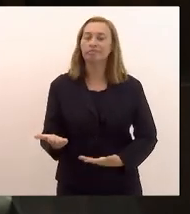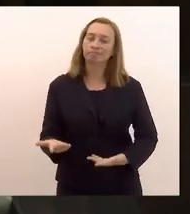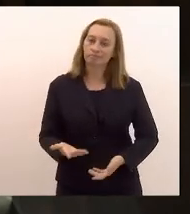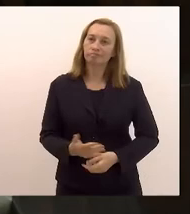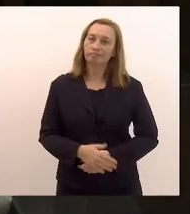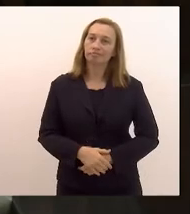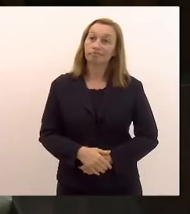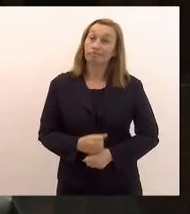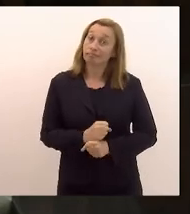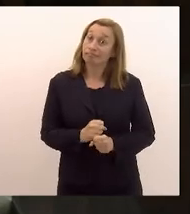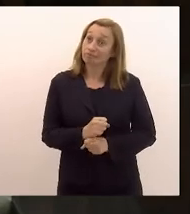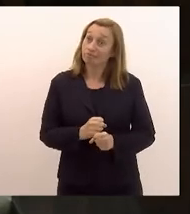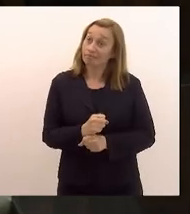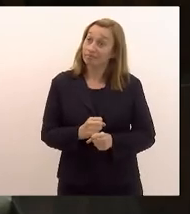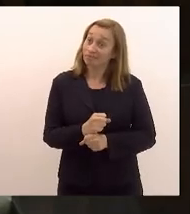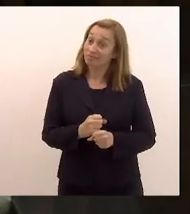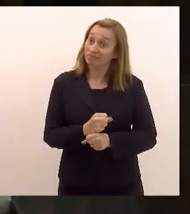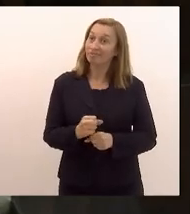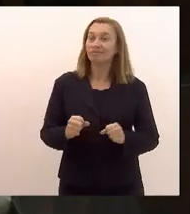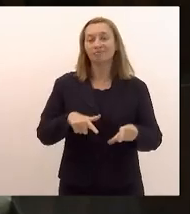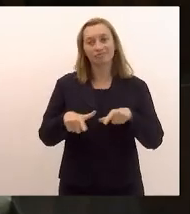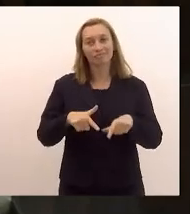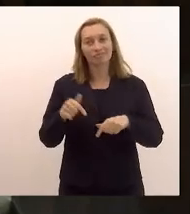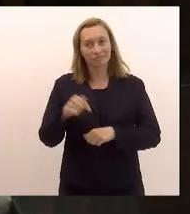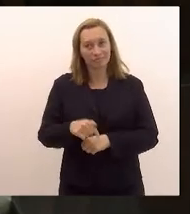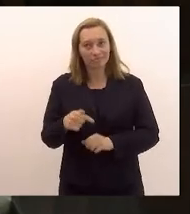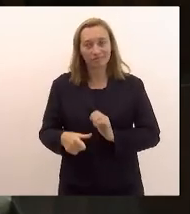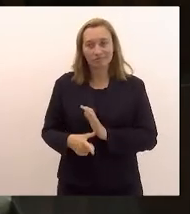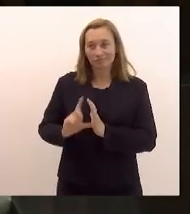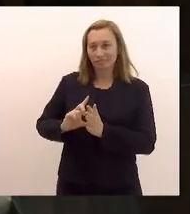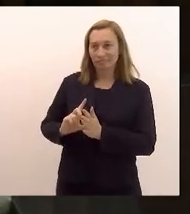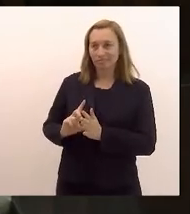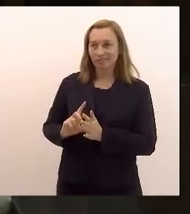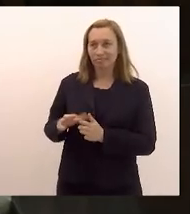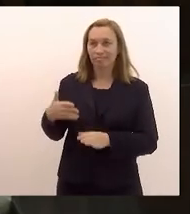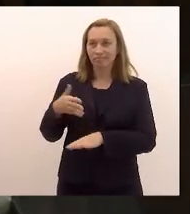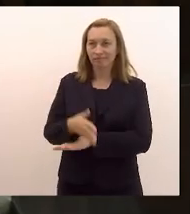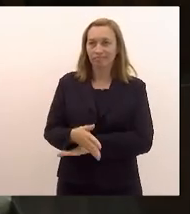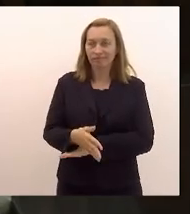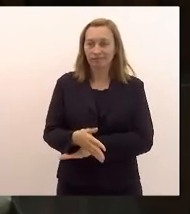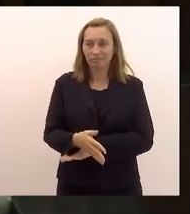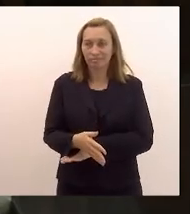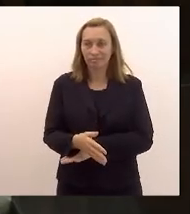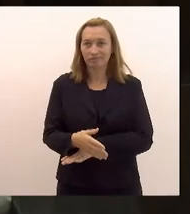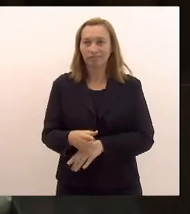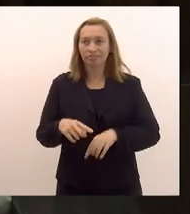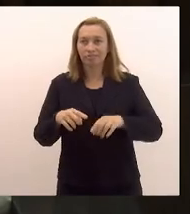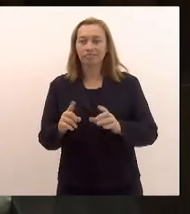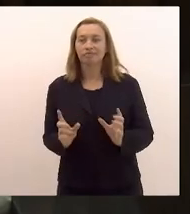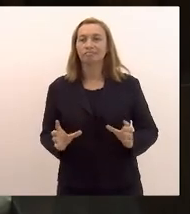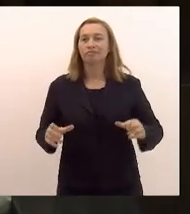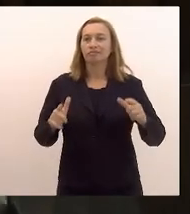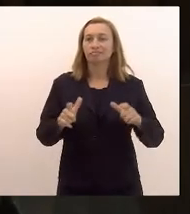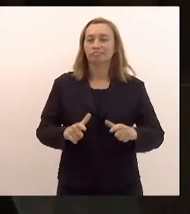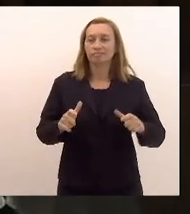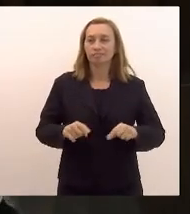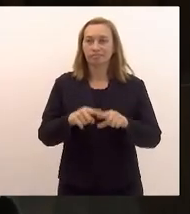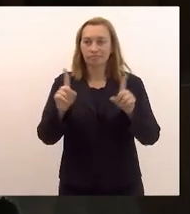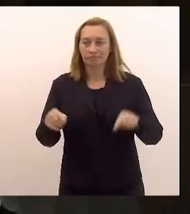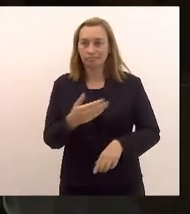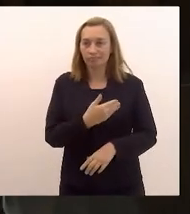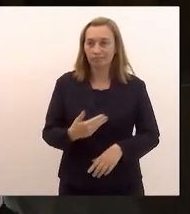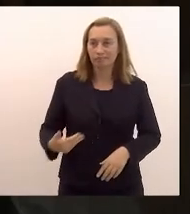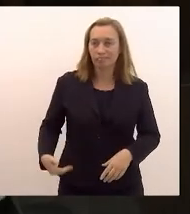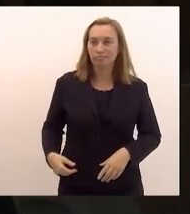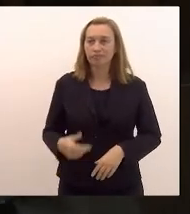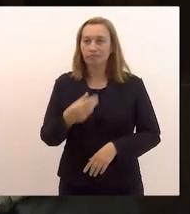aqui tem muitos anos de casa falante da entrada aqui do da criação do quadro de servidores públicos a gente tem Amelinha presente